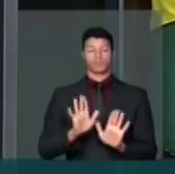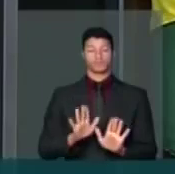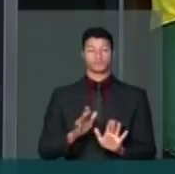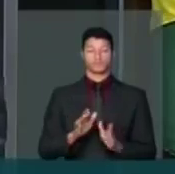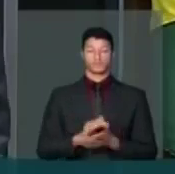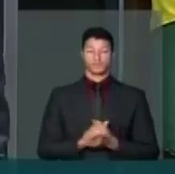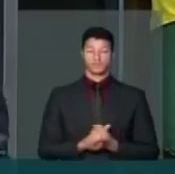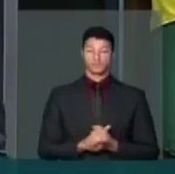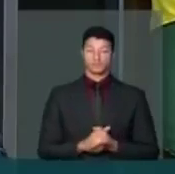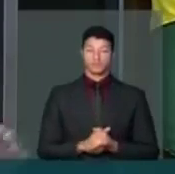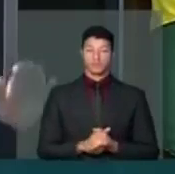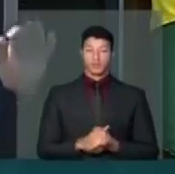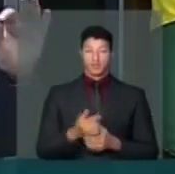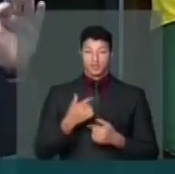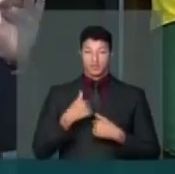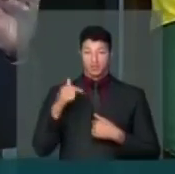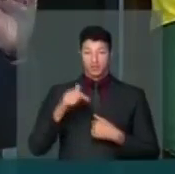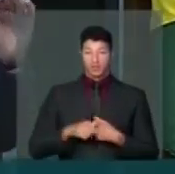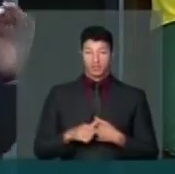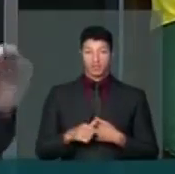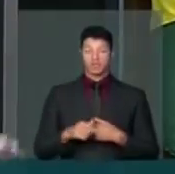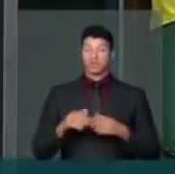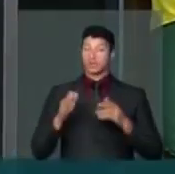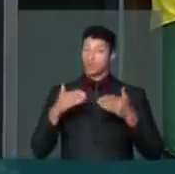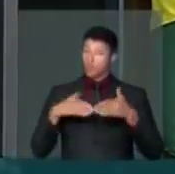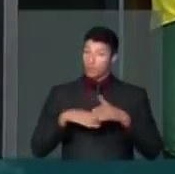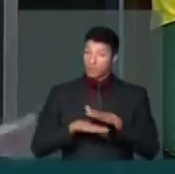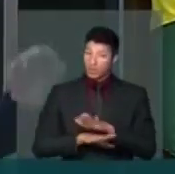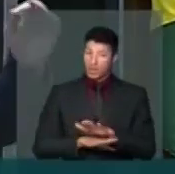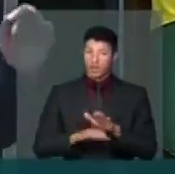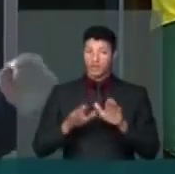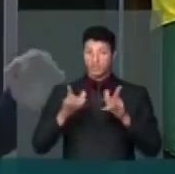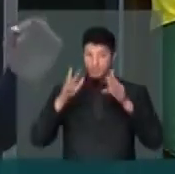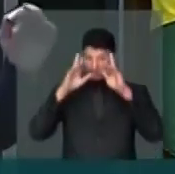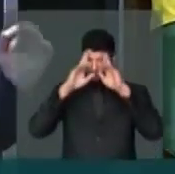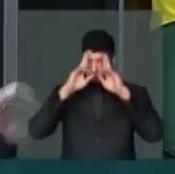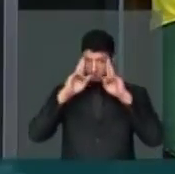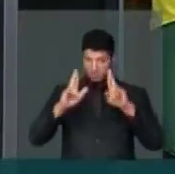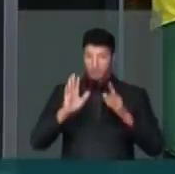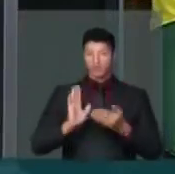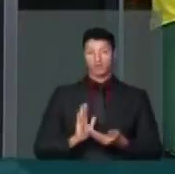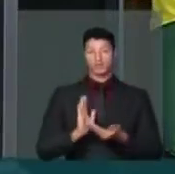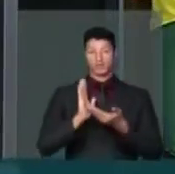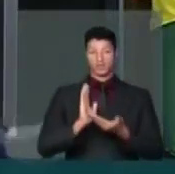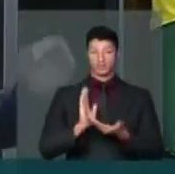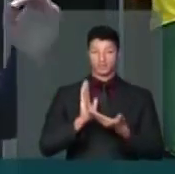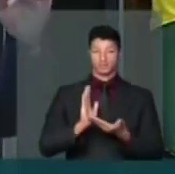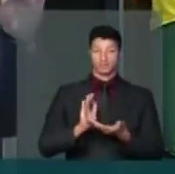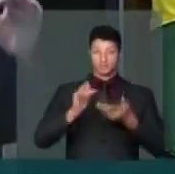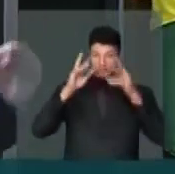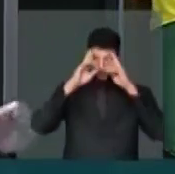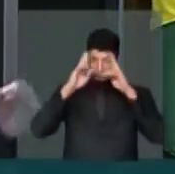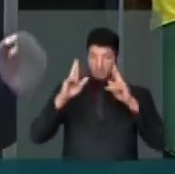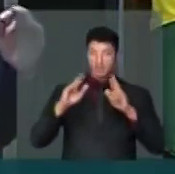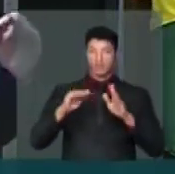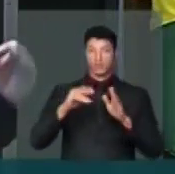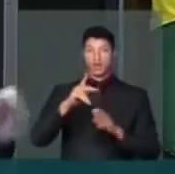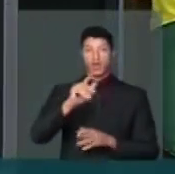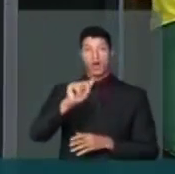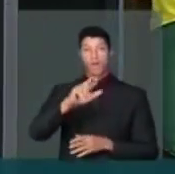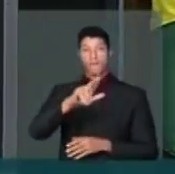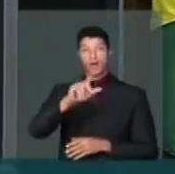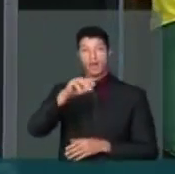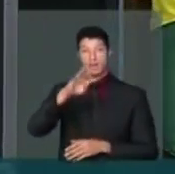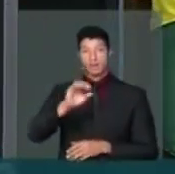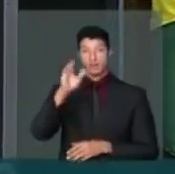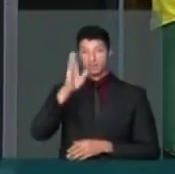meu objetivo. Estou aqui com toda humildade, em respeito a essa casa, em respeito ao parlamento